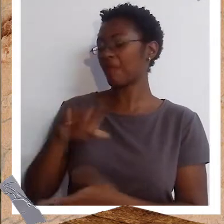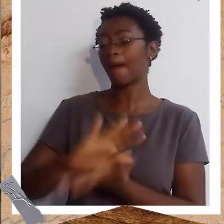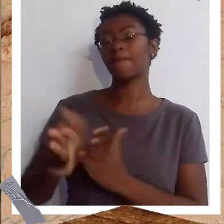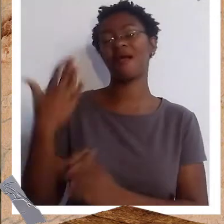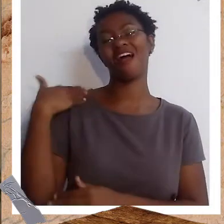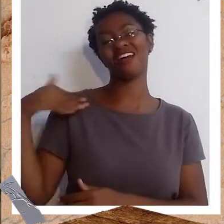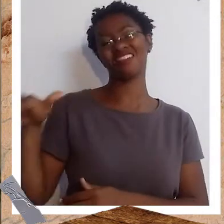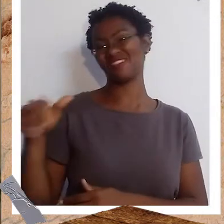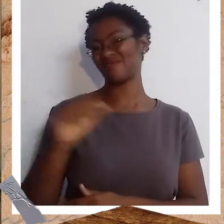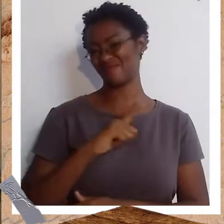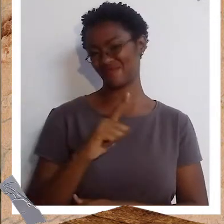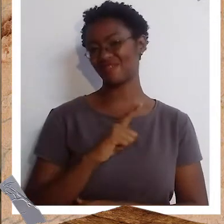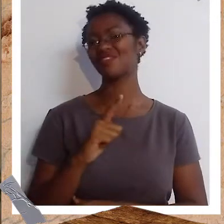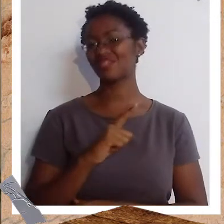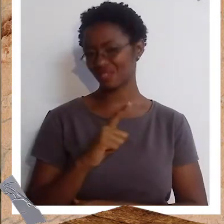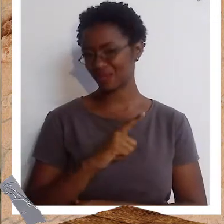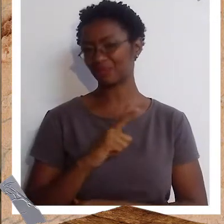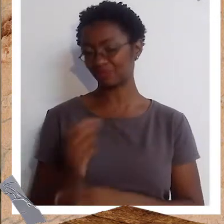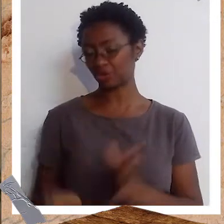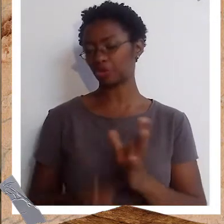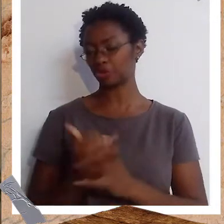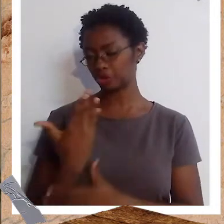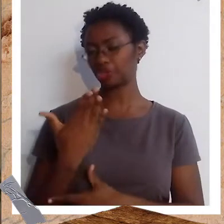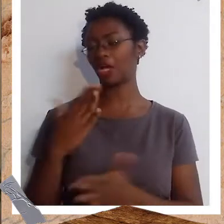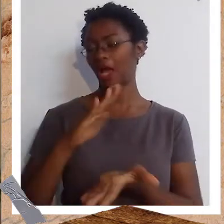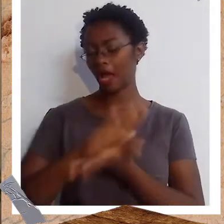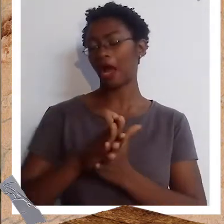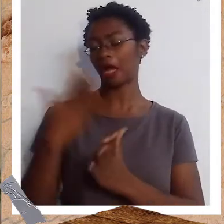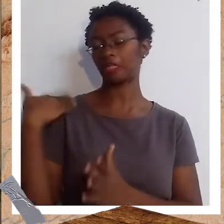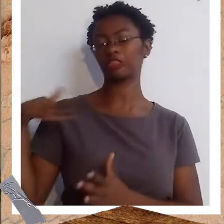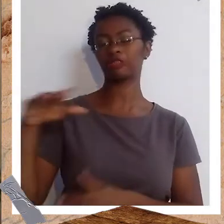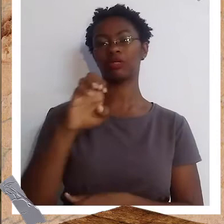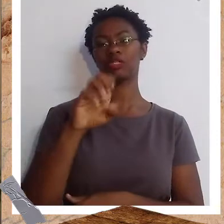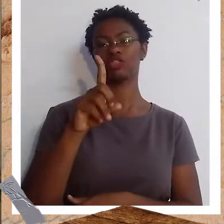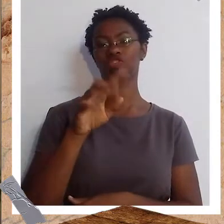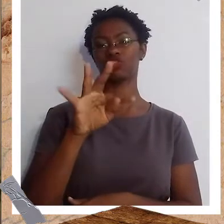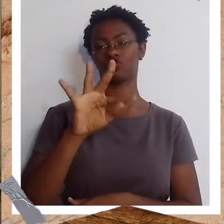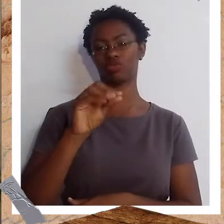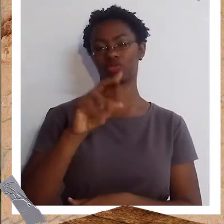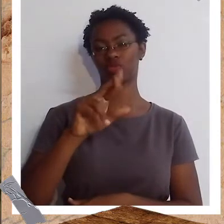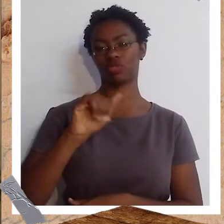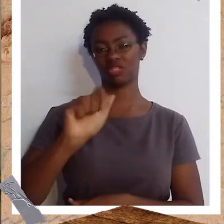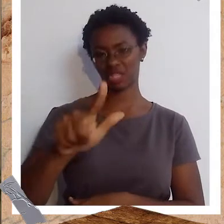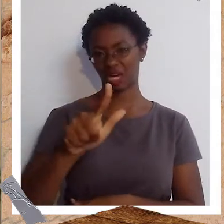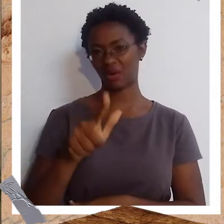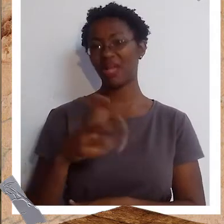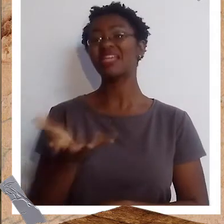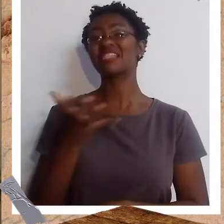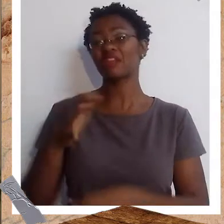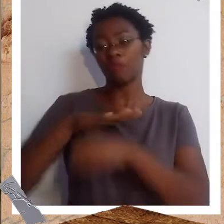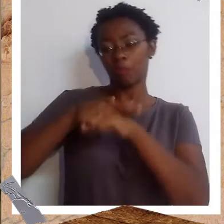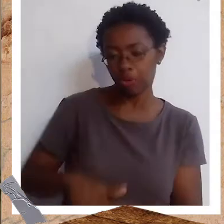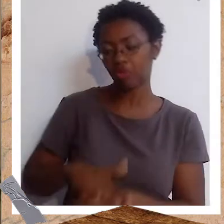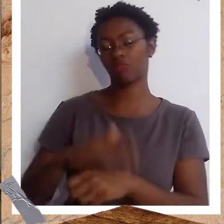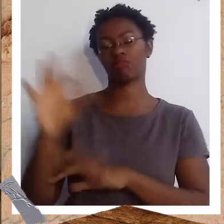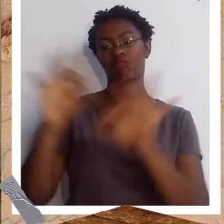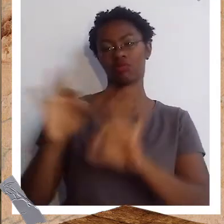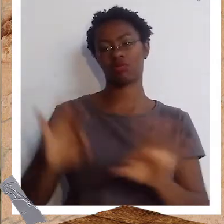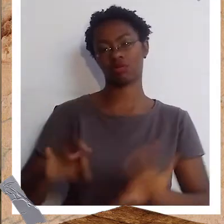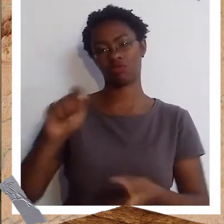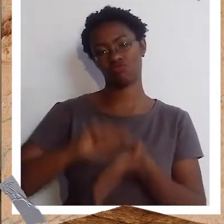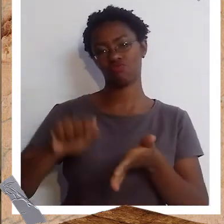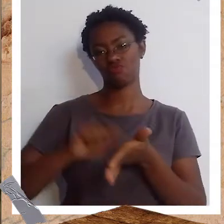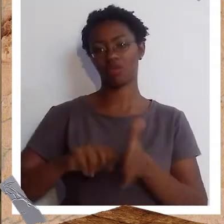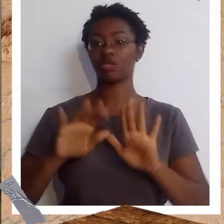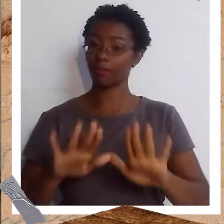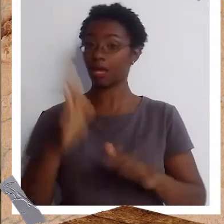causava esse racismo editorial e essas tentativas de diminuir o seu projeto estético literário. Então me parece que sim,